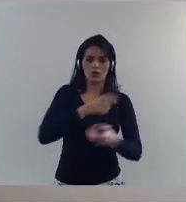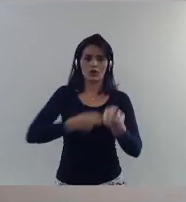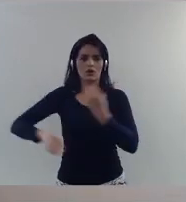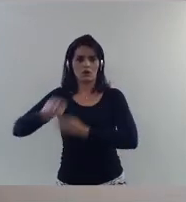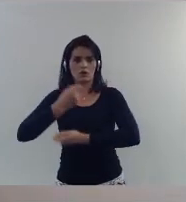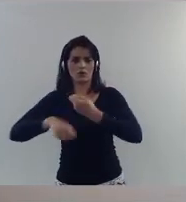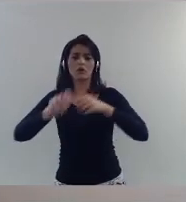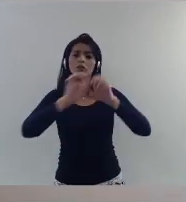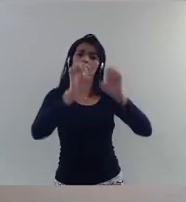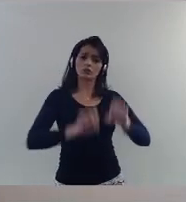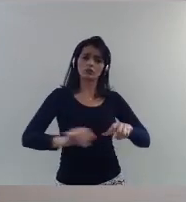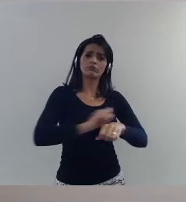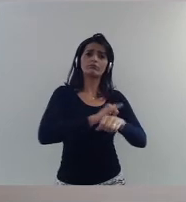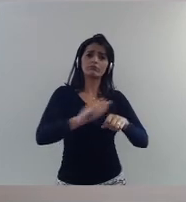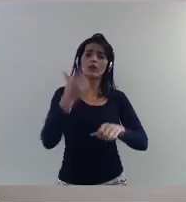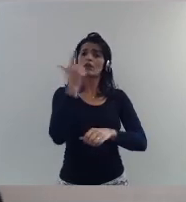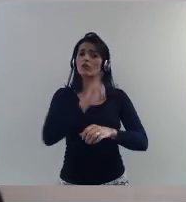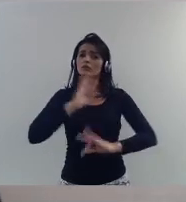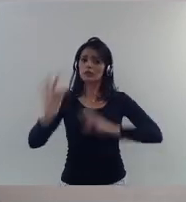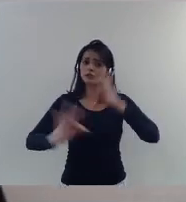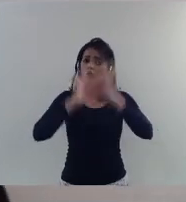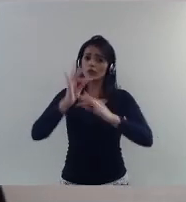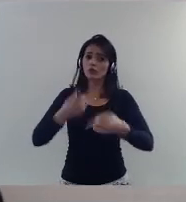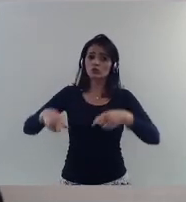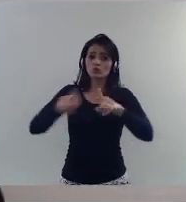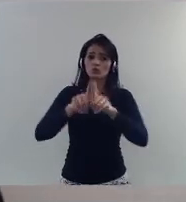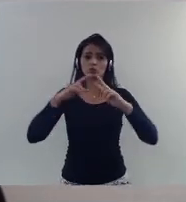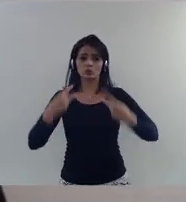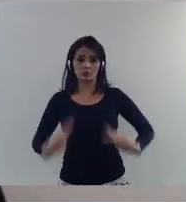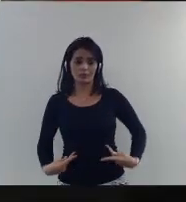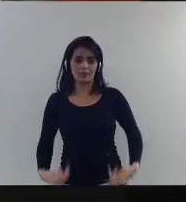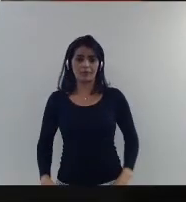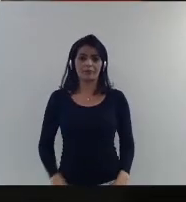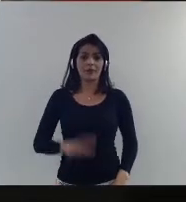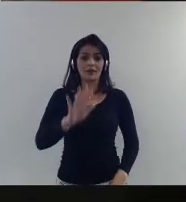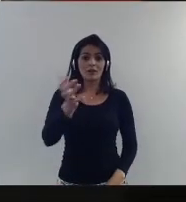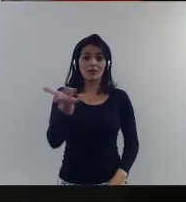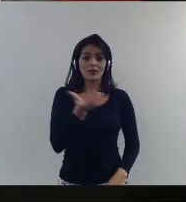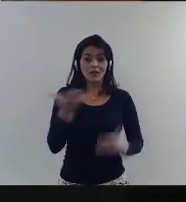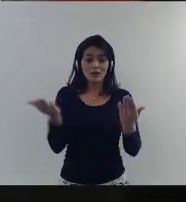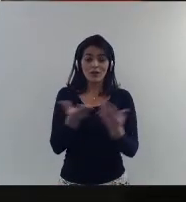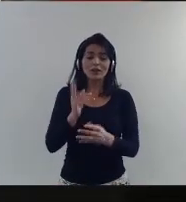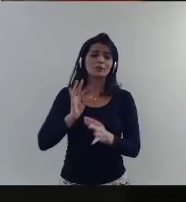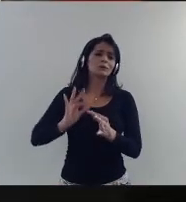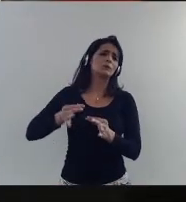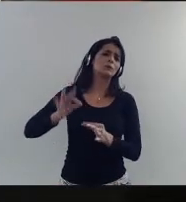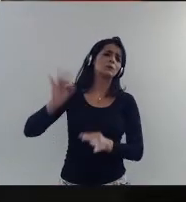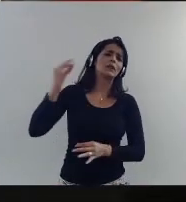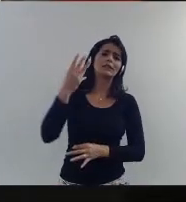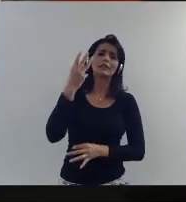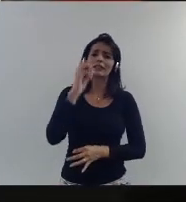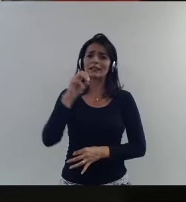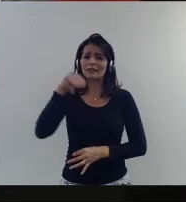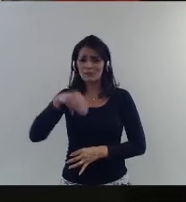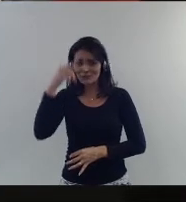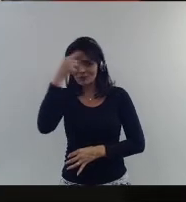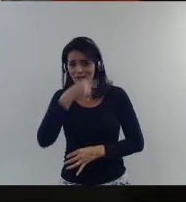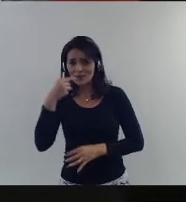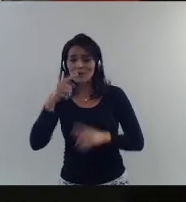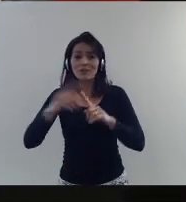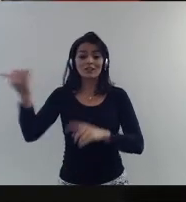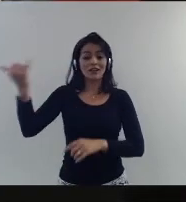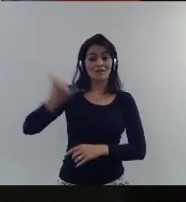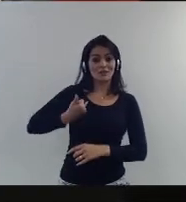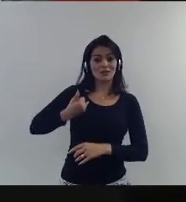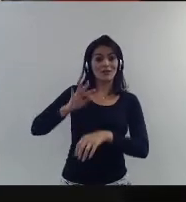que ter infraestrutura para essas coisas acontecerem dessa maneira. Isso aí. Gente, eu queria ficar aqui mais 30 minutos, mas infelizmente a Lia já me